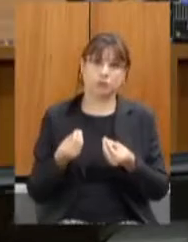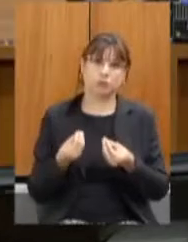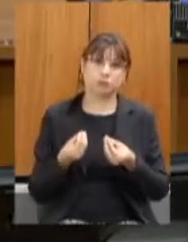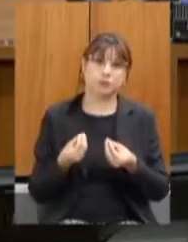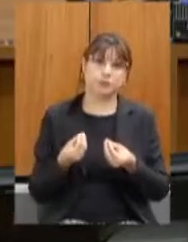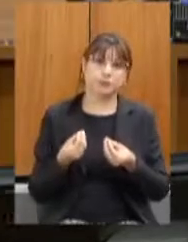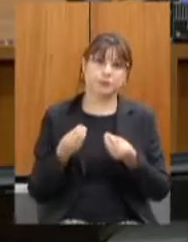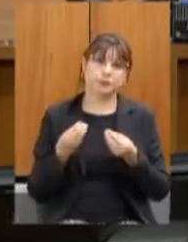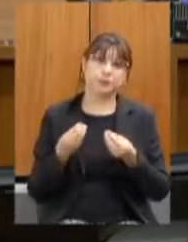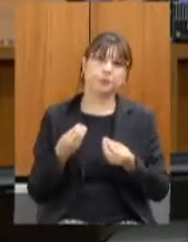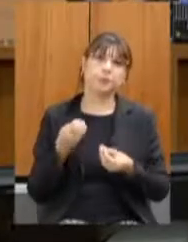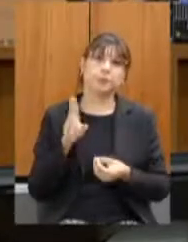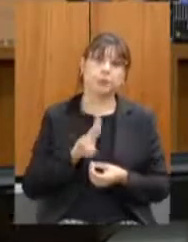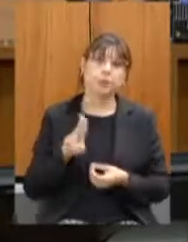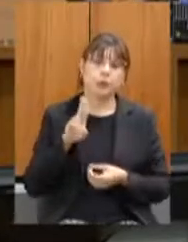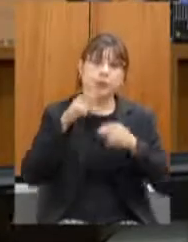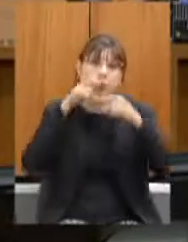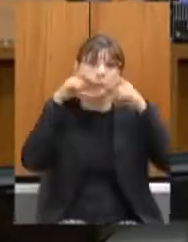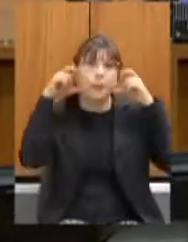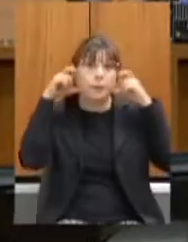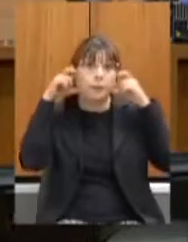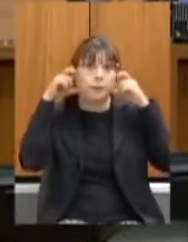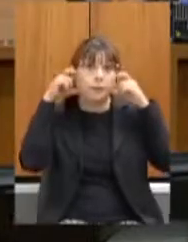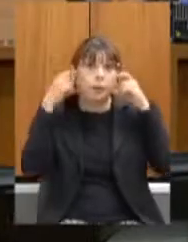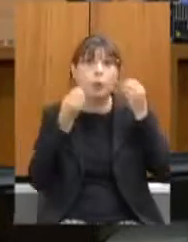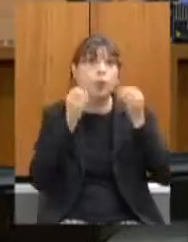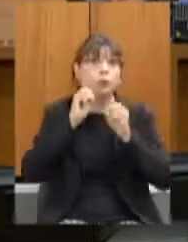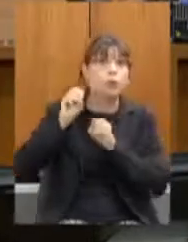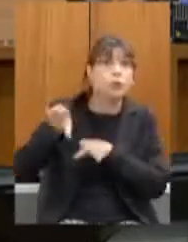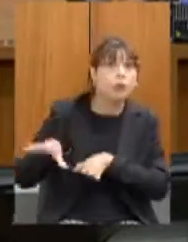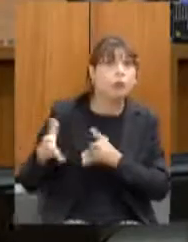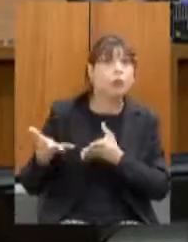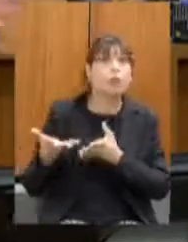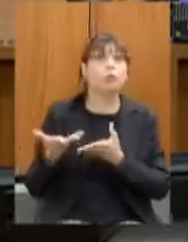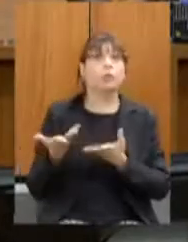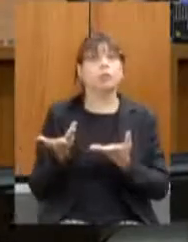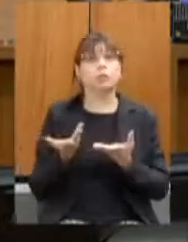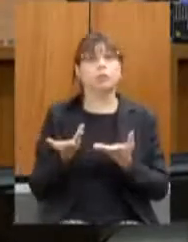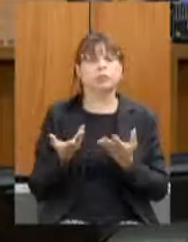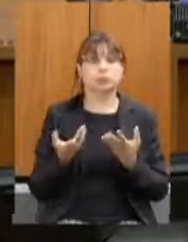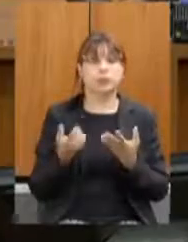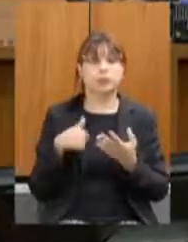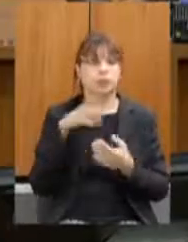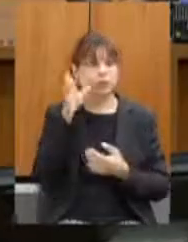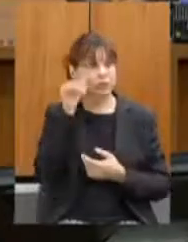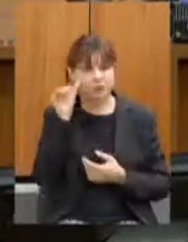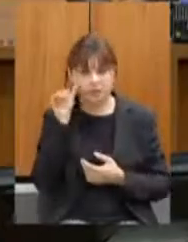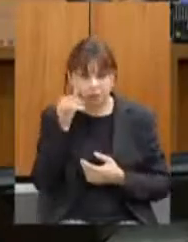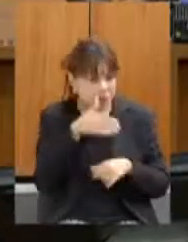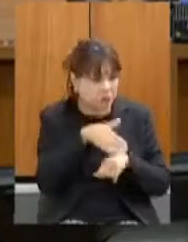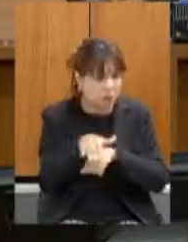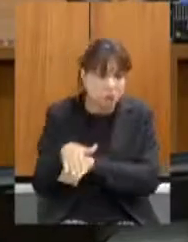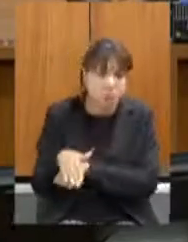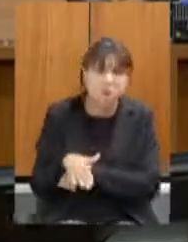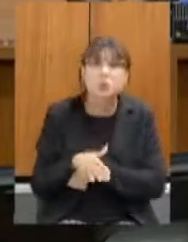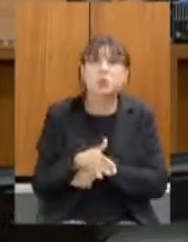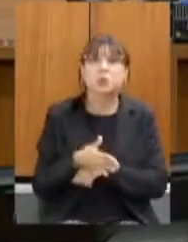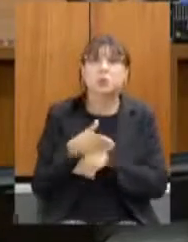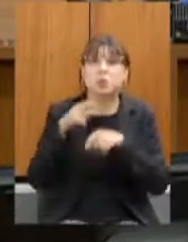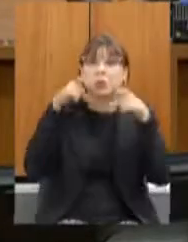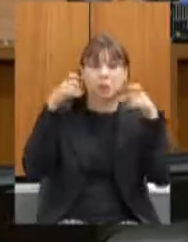sobre o descarte das máscaras e equipamentos GPI nós vemos pelas ruas aí Infelizmente o